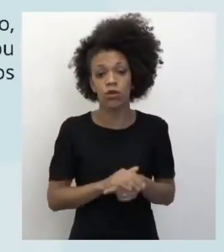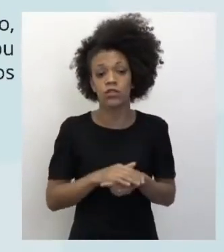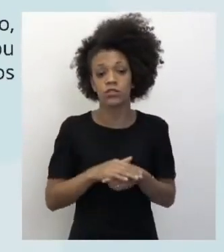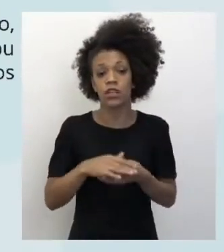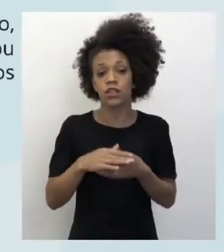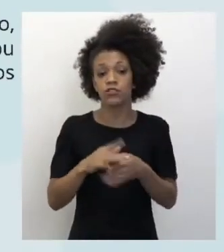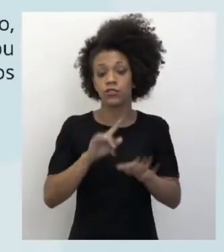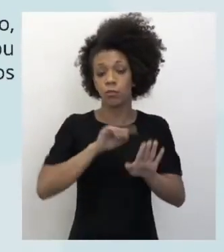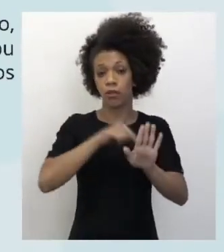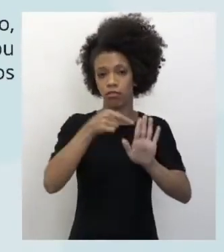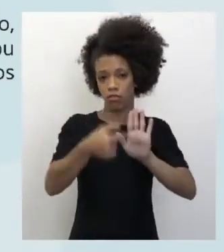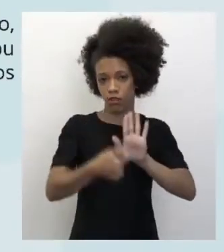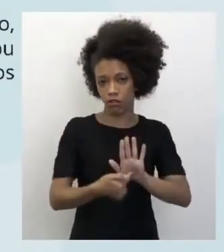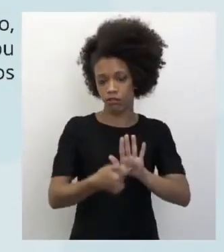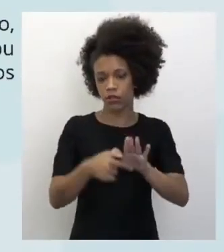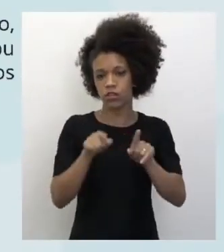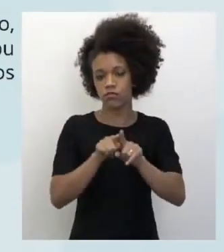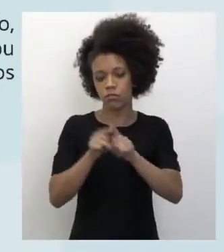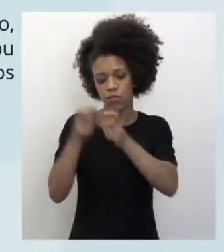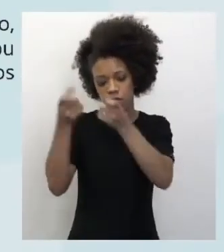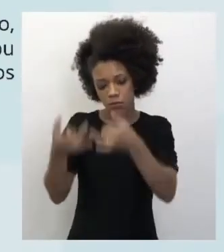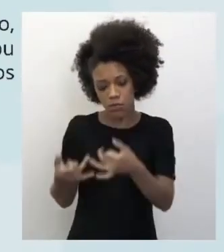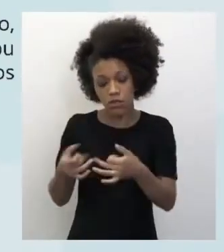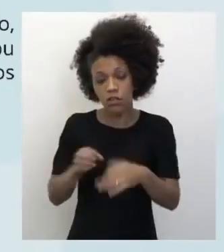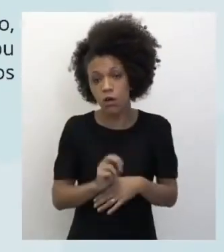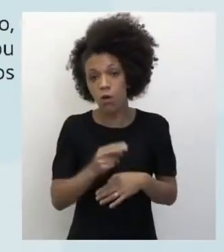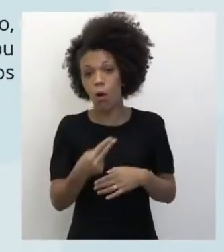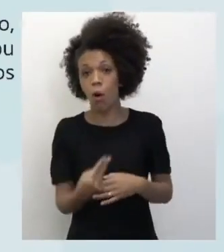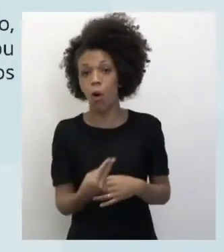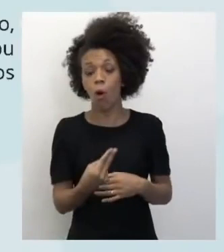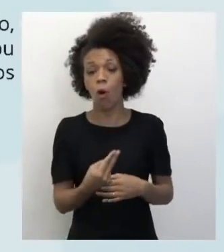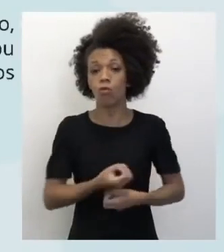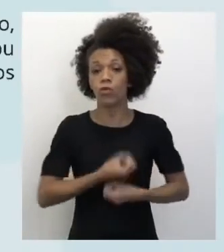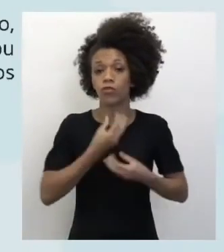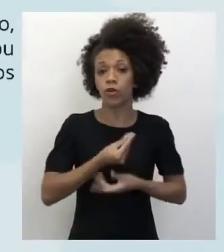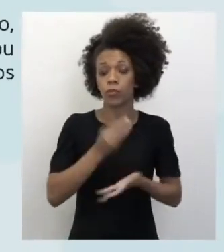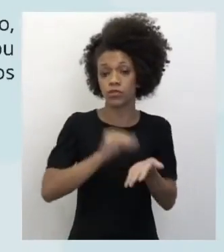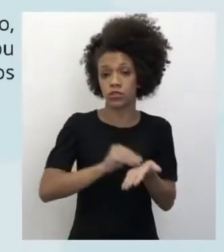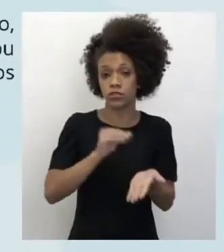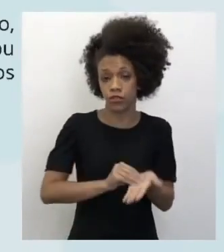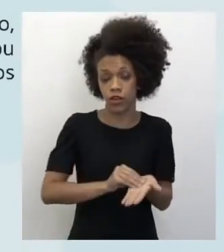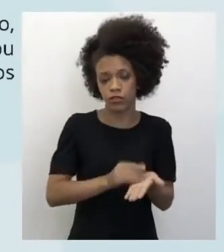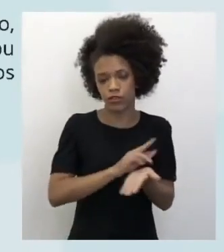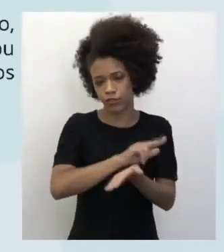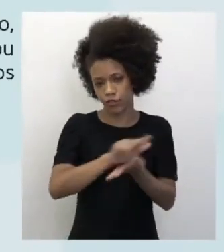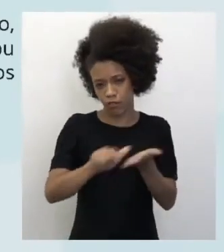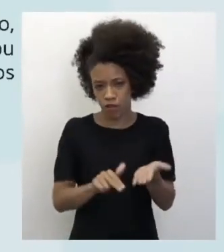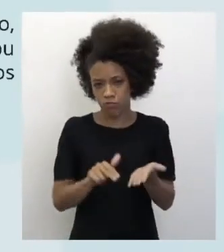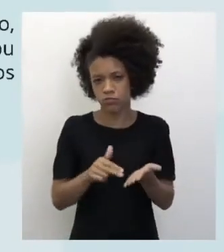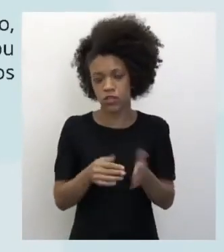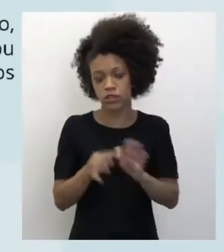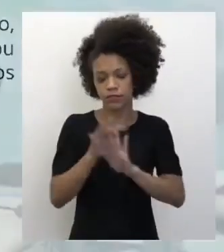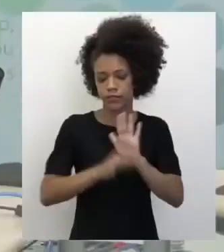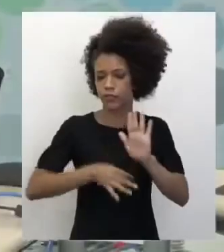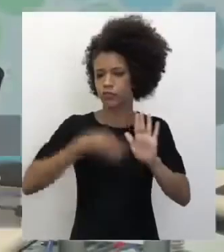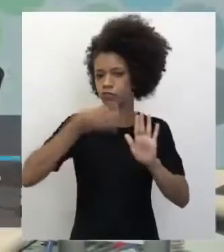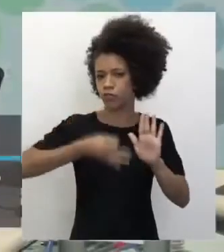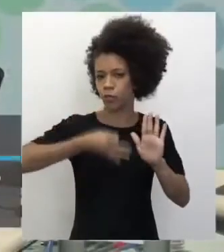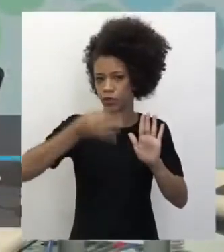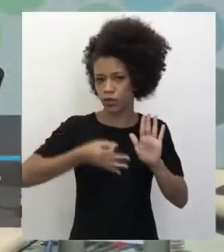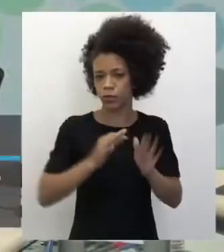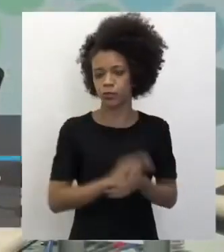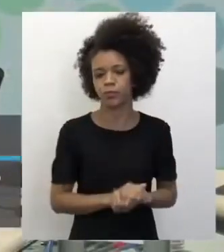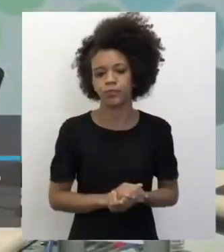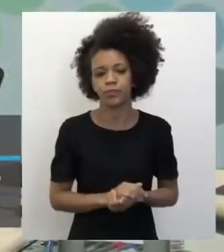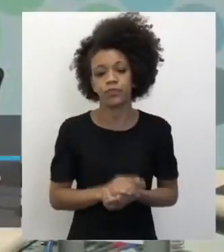metafóricas, explicitação ou ocultação de fontes de informação, entre outros, em textos argumentativos. Eu sou